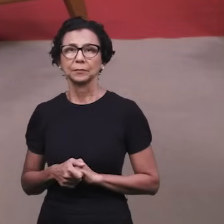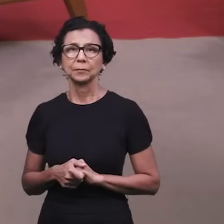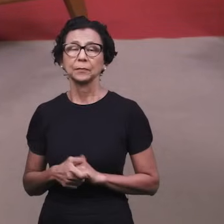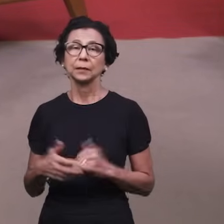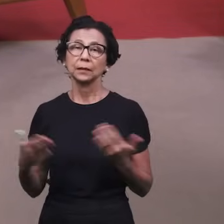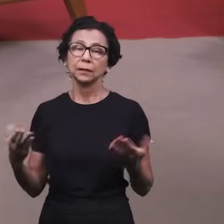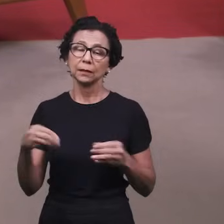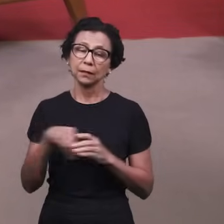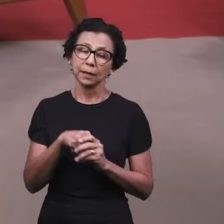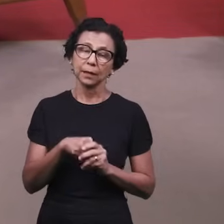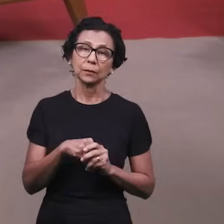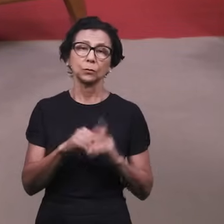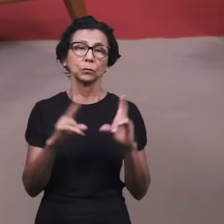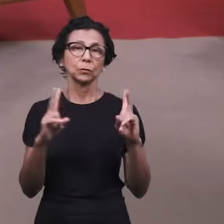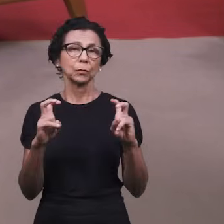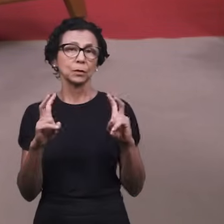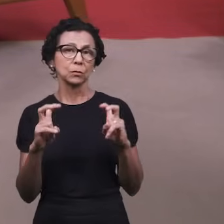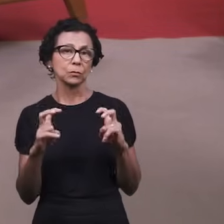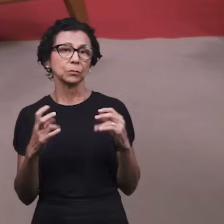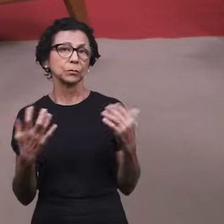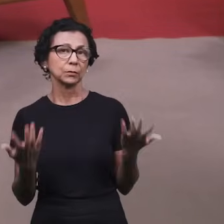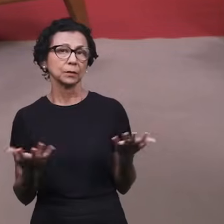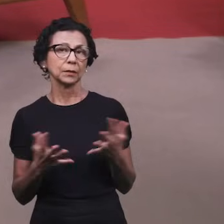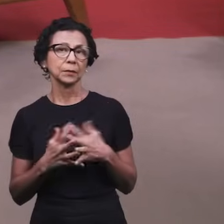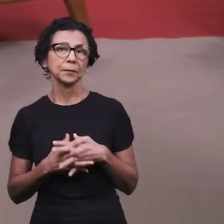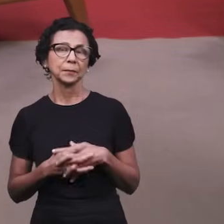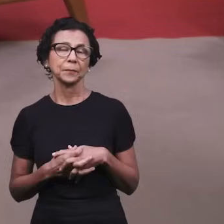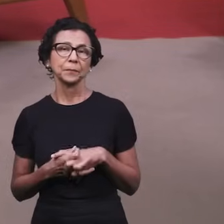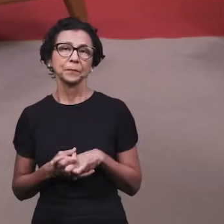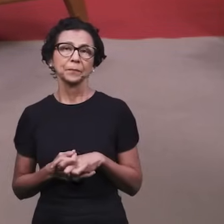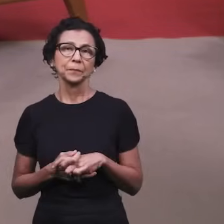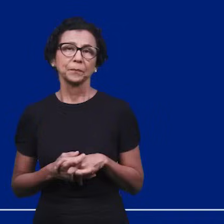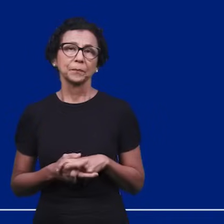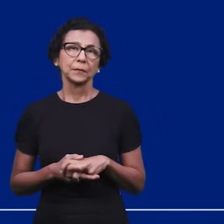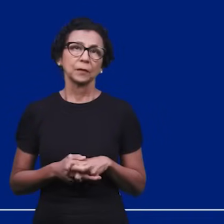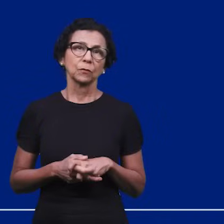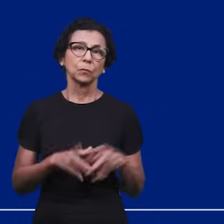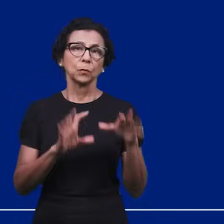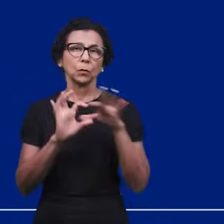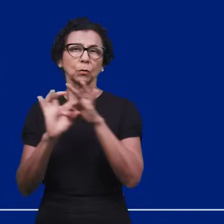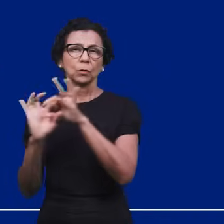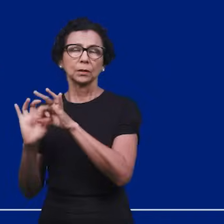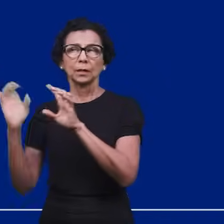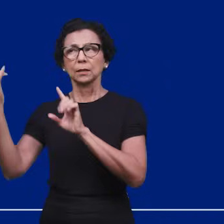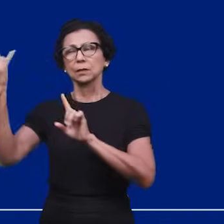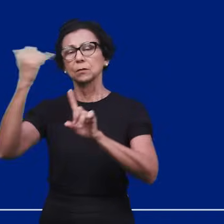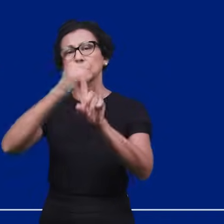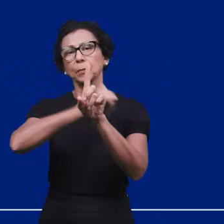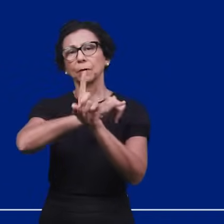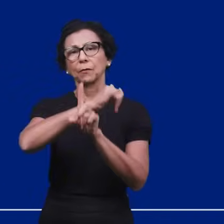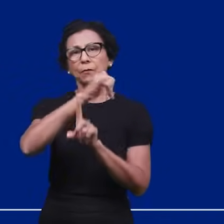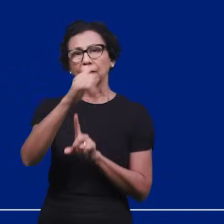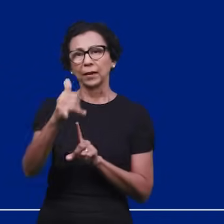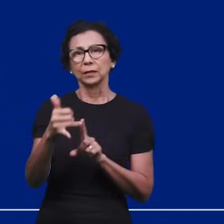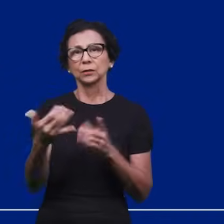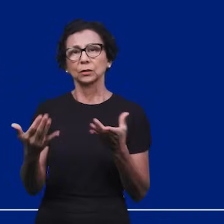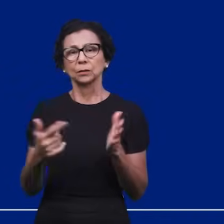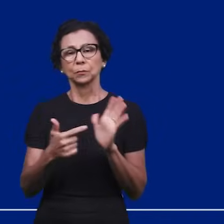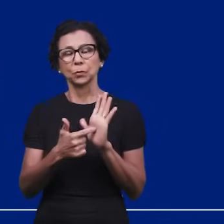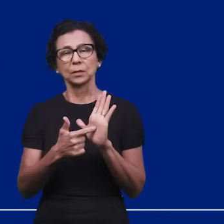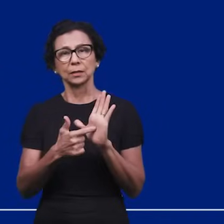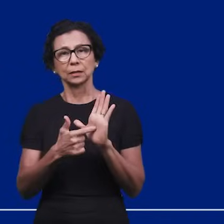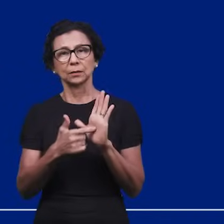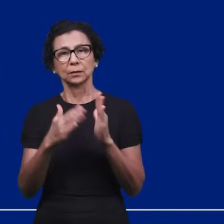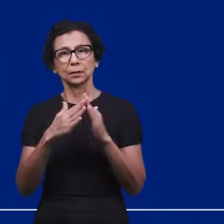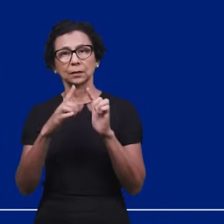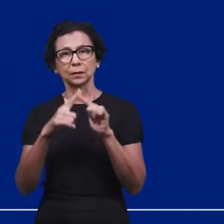Horizonte, Minas Gerais. Quem enviou a resposta foi o nosso irmão Luiz Gustavo. Ele diz o seguinte: em Cantares 3:6, a aplicação profética fala da